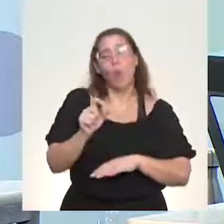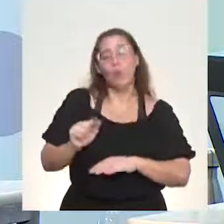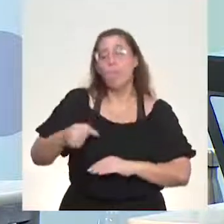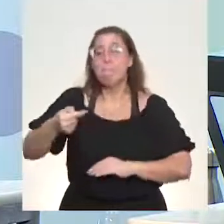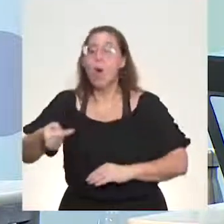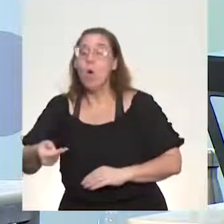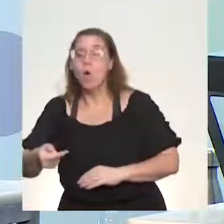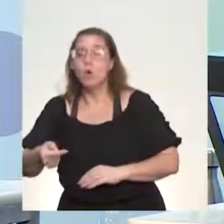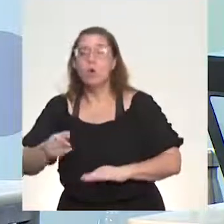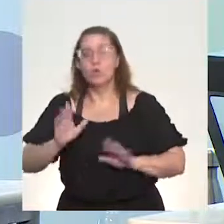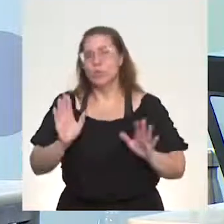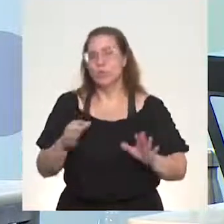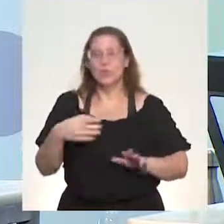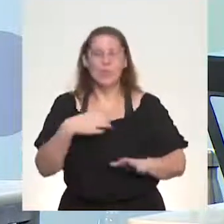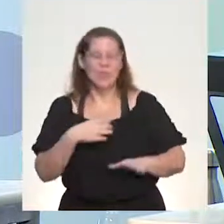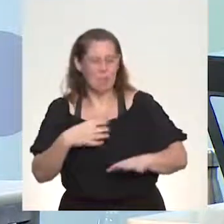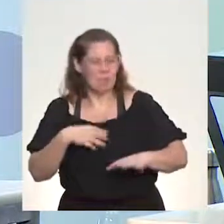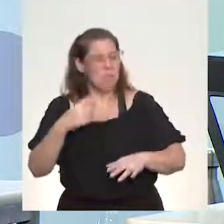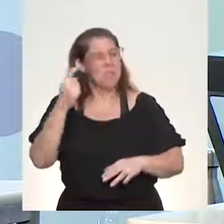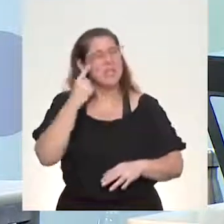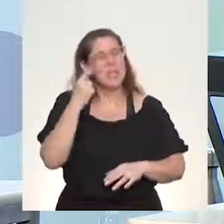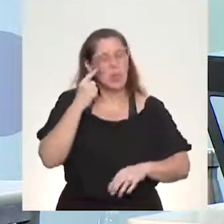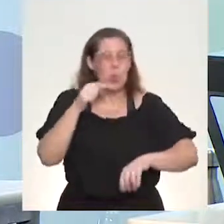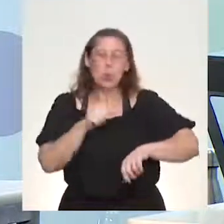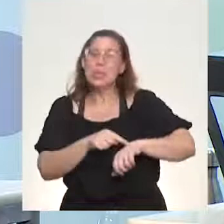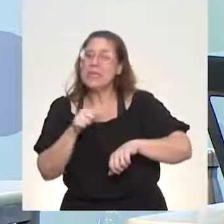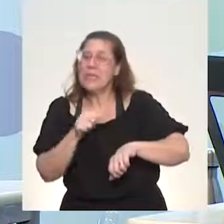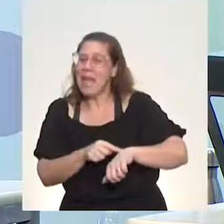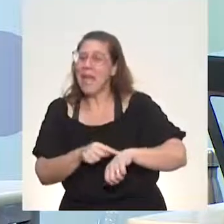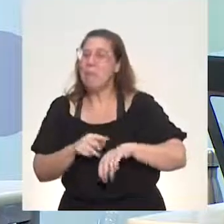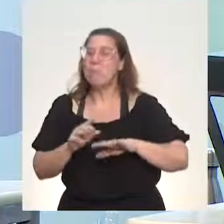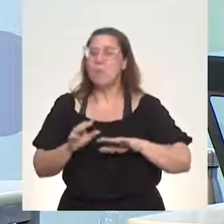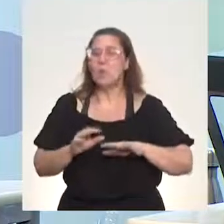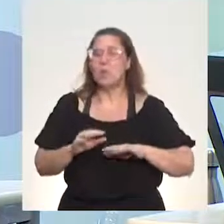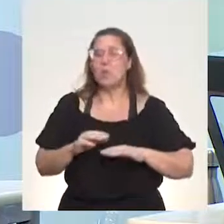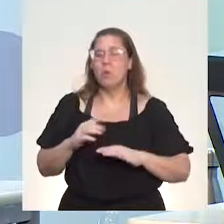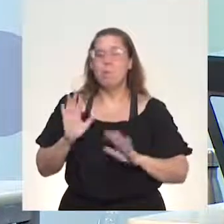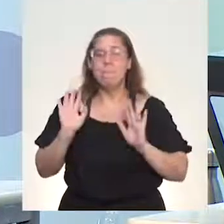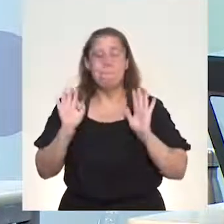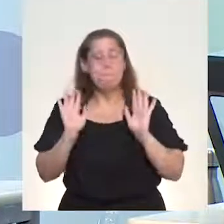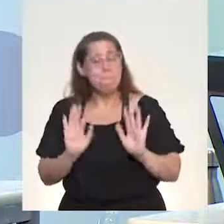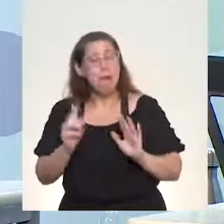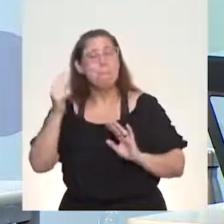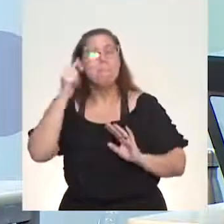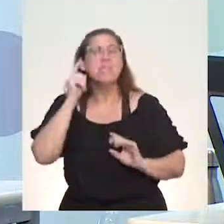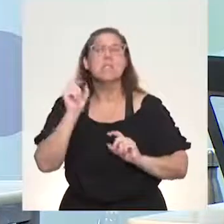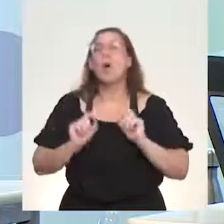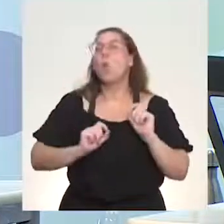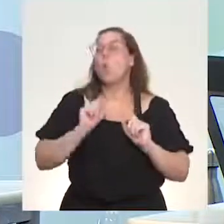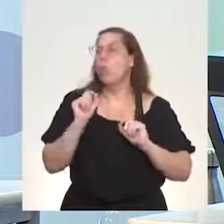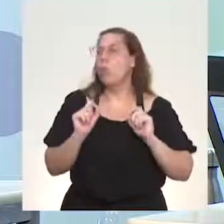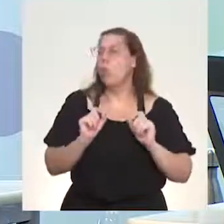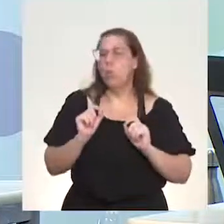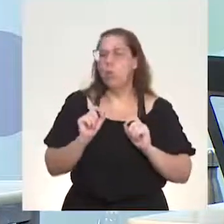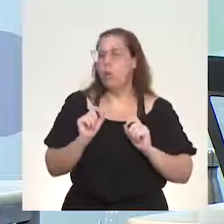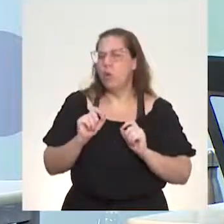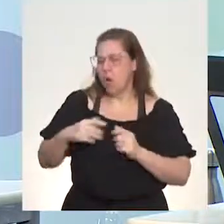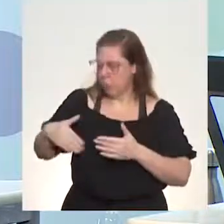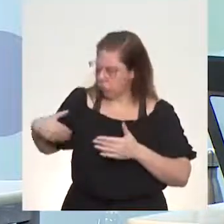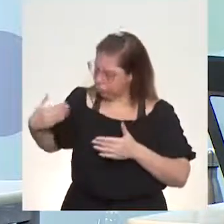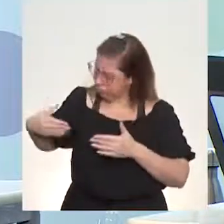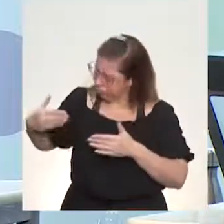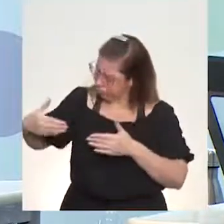né, num sentido cronológico e nem num sentido da relevância, mas pensar que, ao longo da história